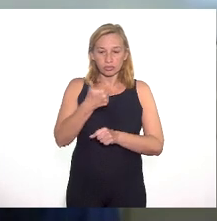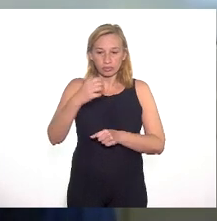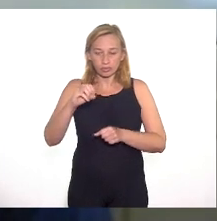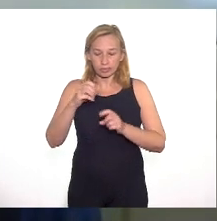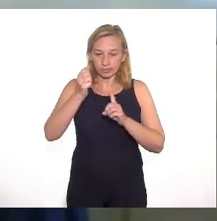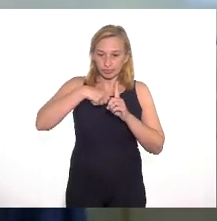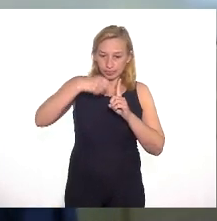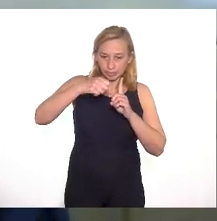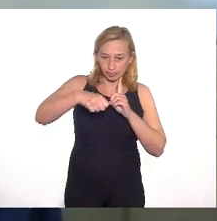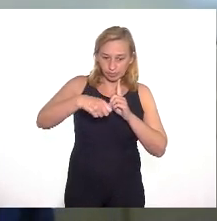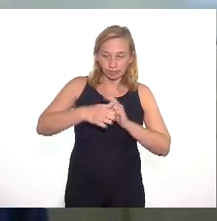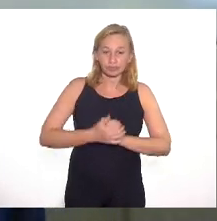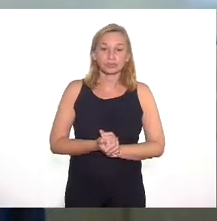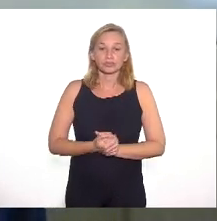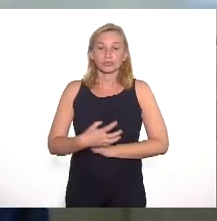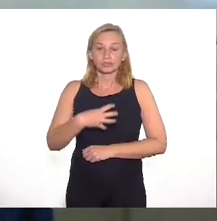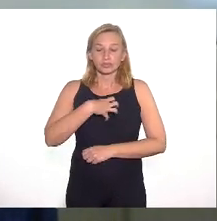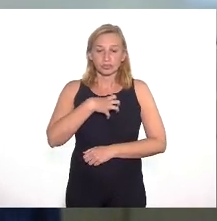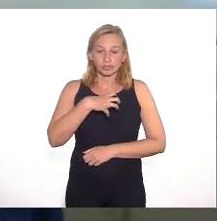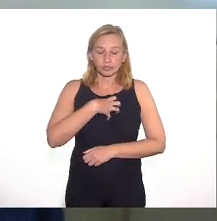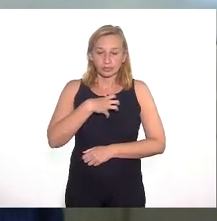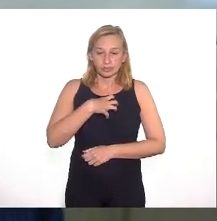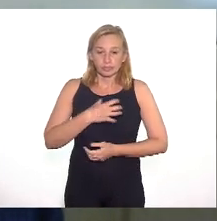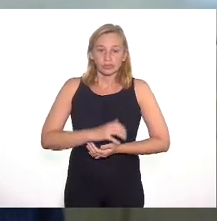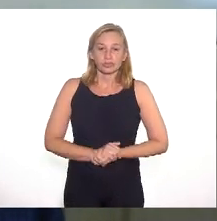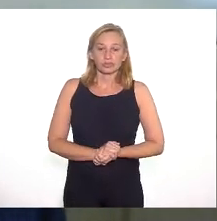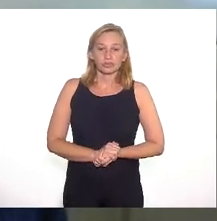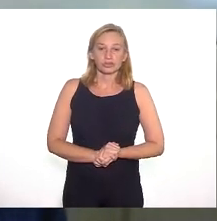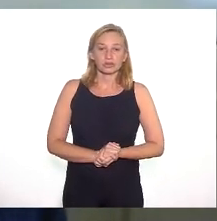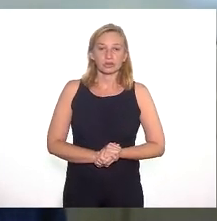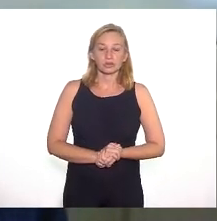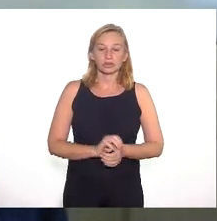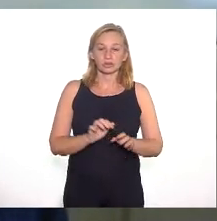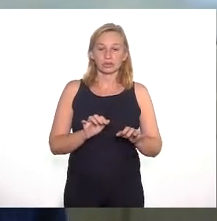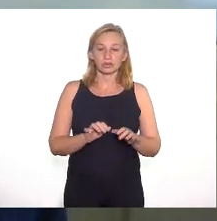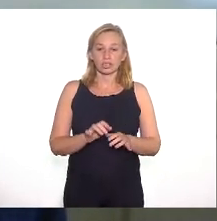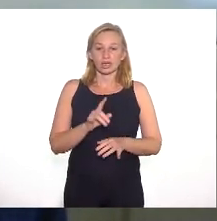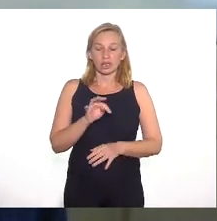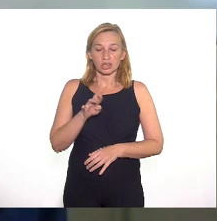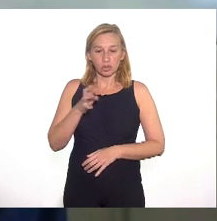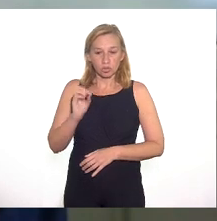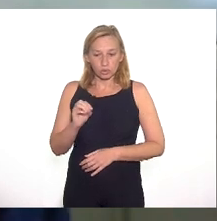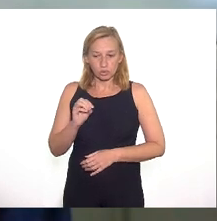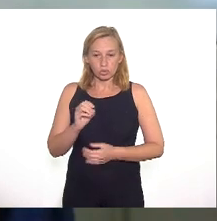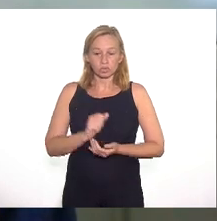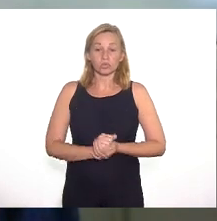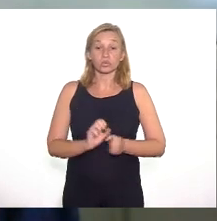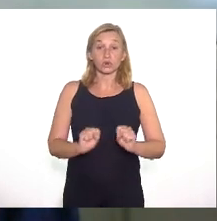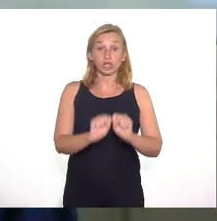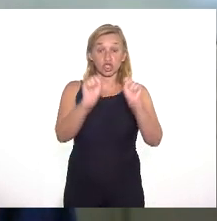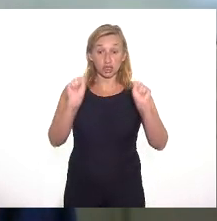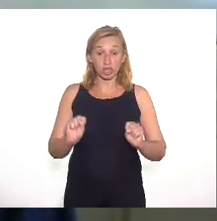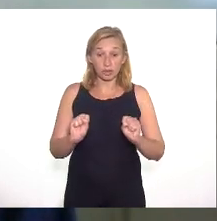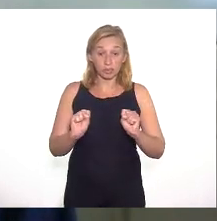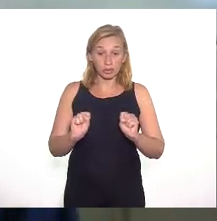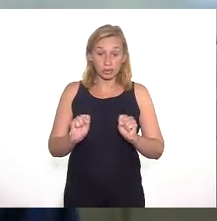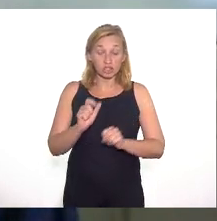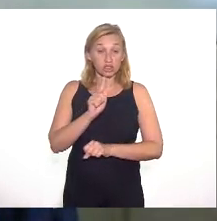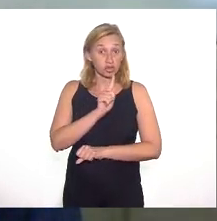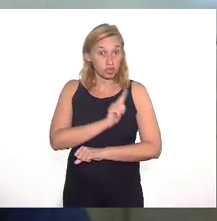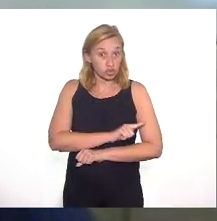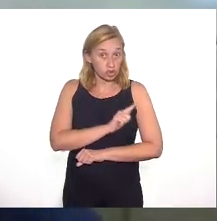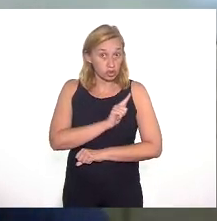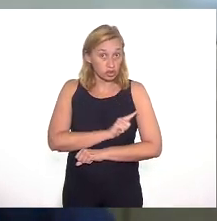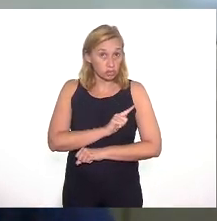1 ano e 10 meses, no sentido que a bilhetagem eletrônica, né, o sistema de gestão da mesma,